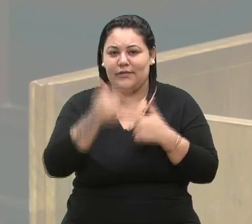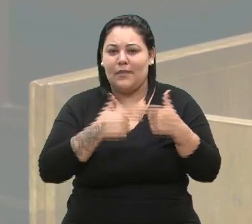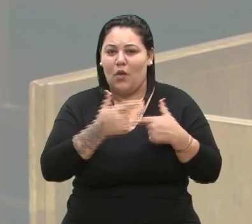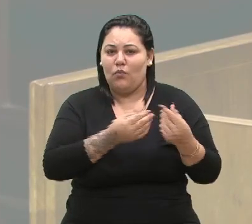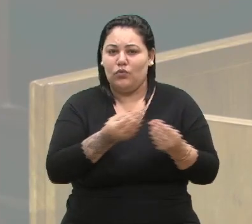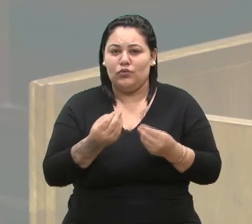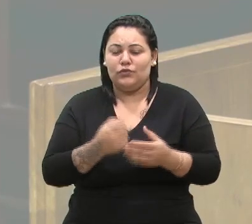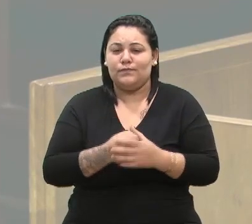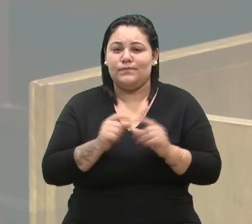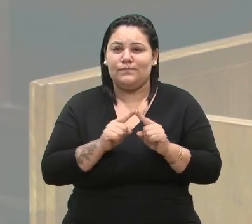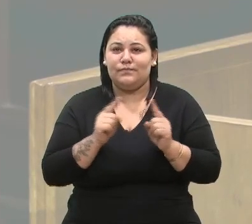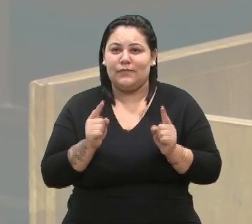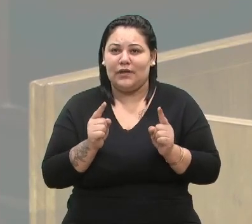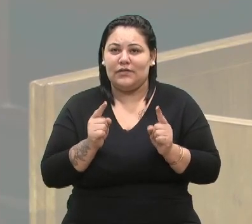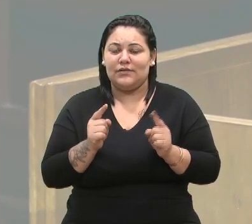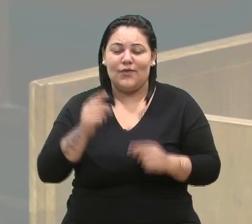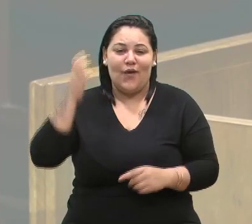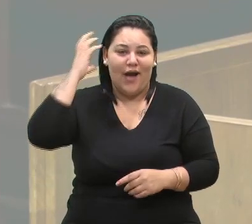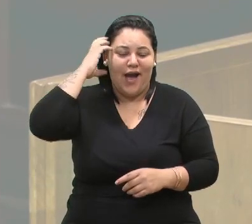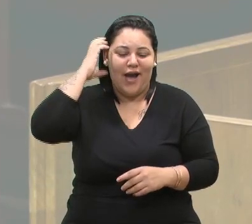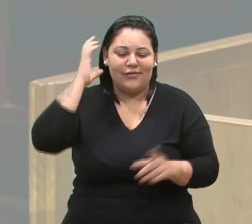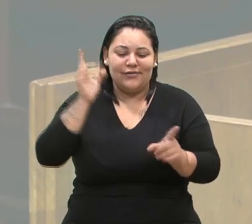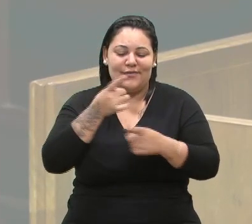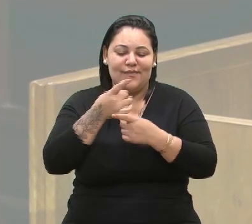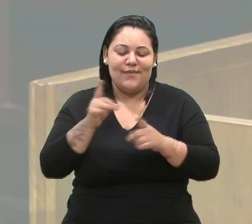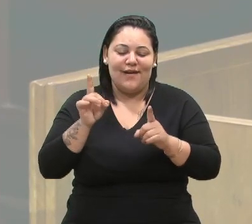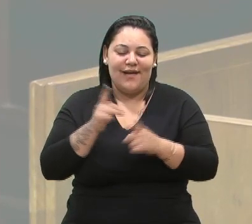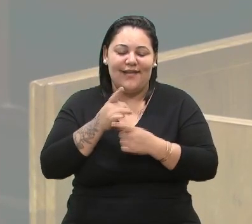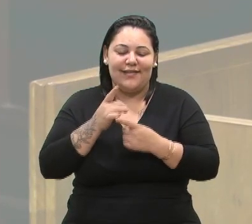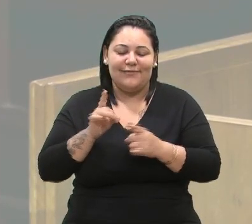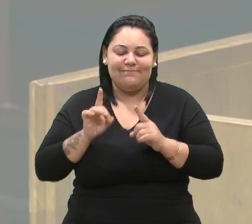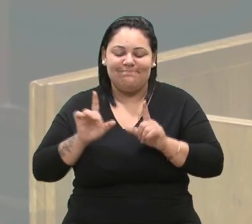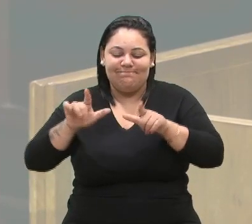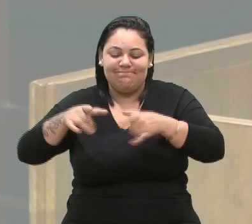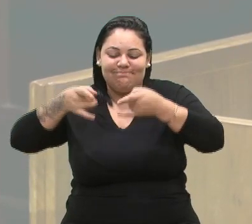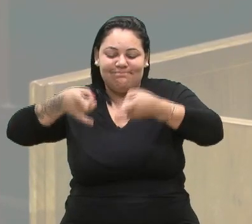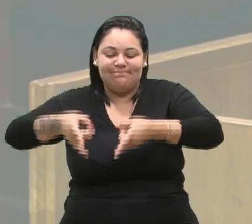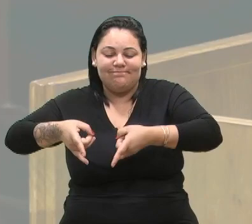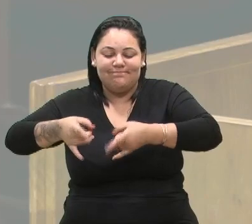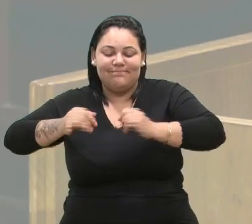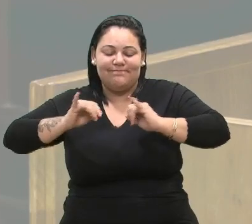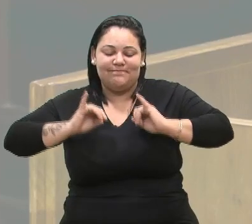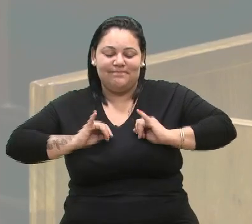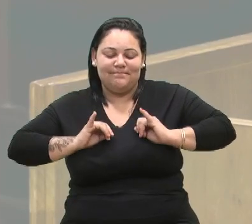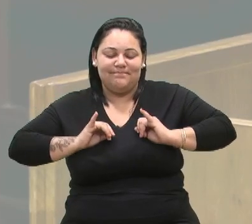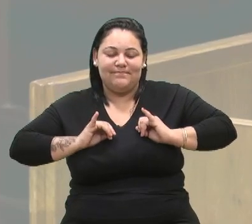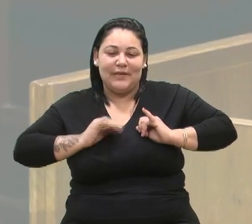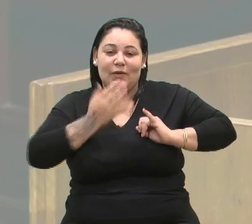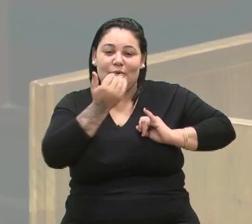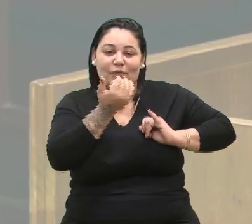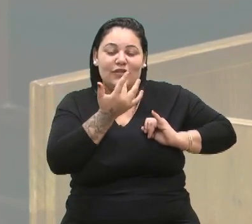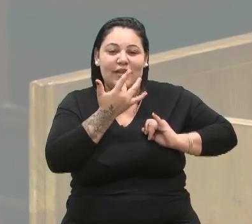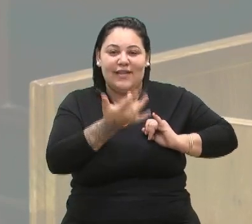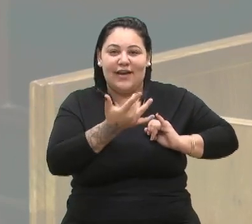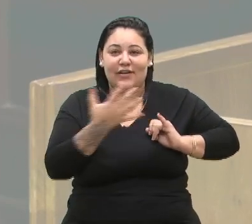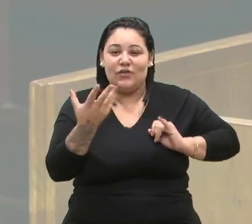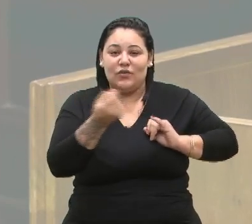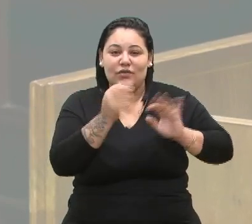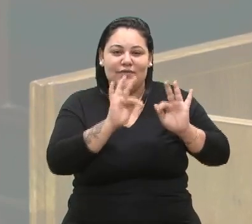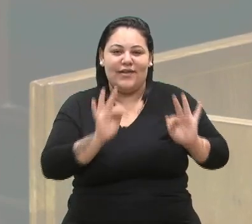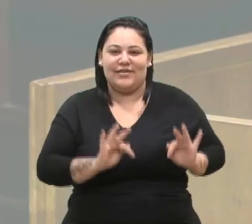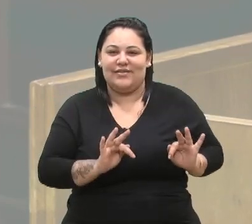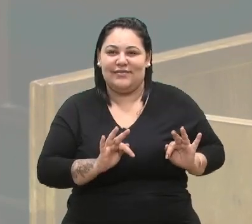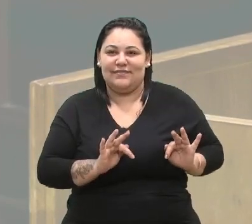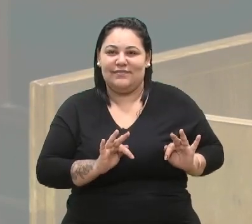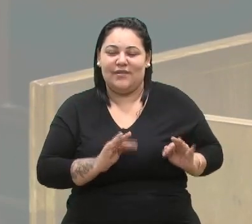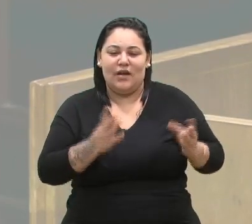o rádio que embala, o descanso no quarto, o lanche da tarde, todos alegres, isso é de